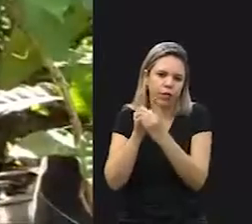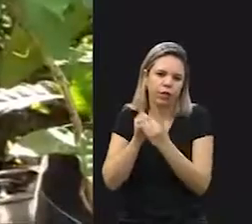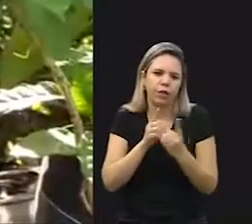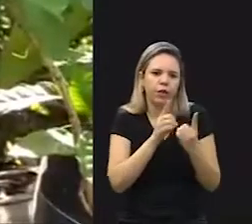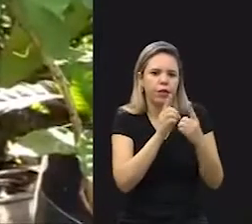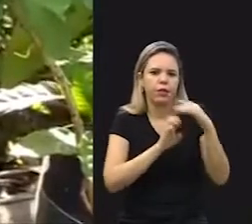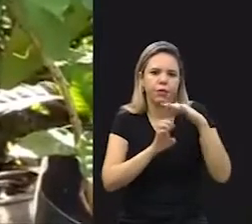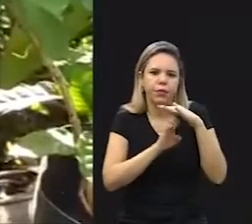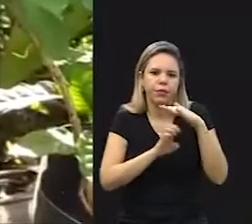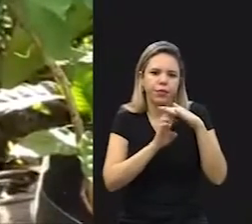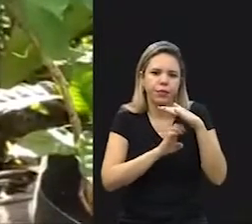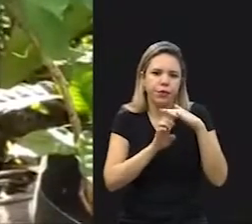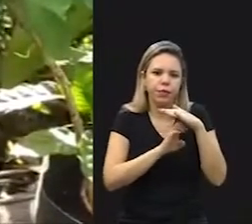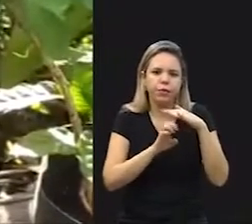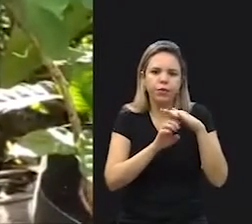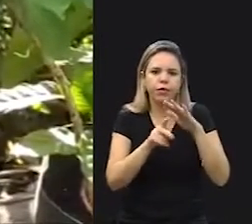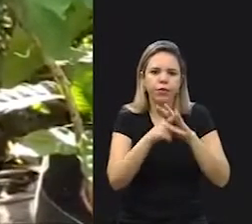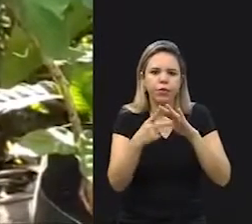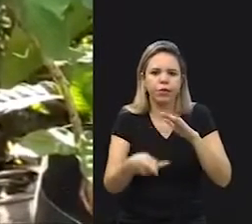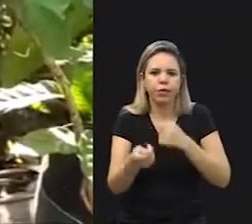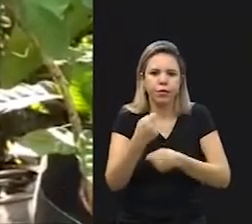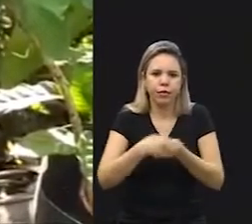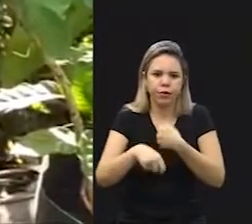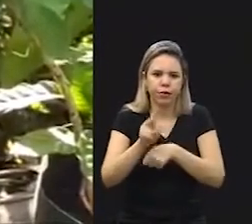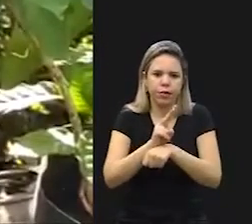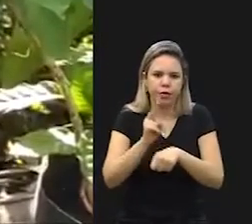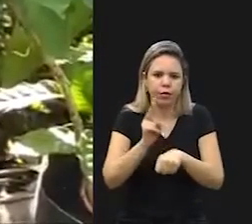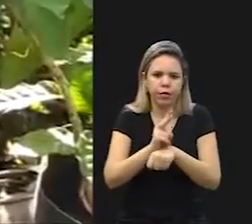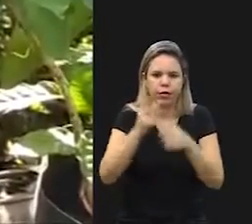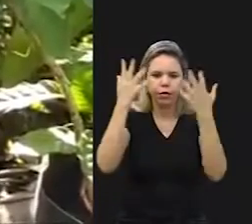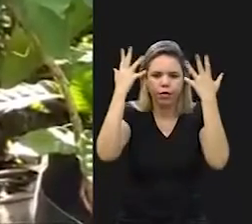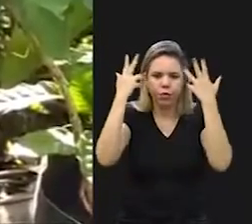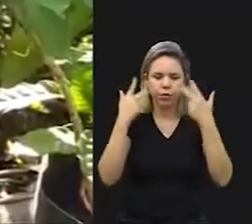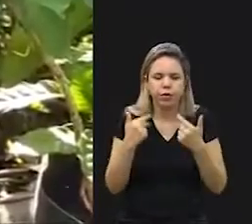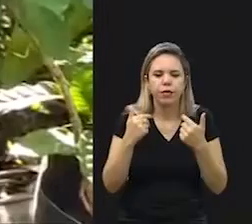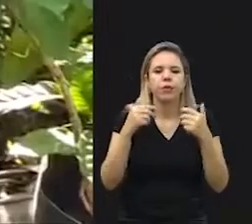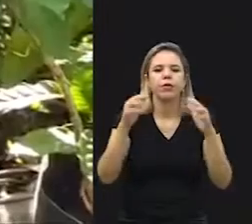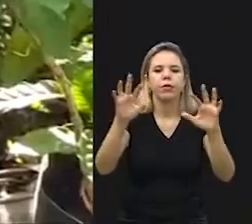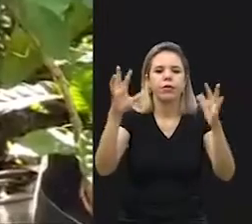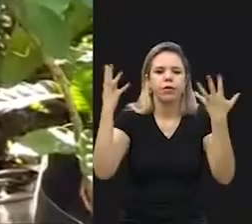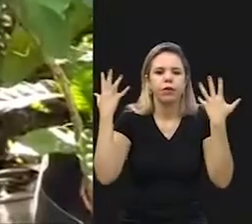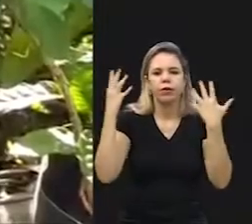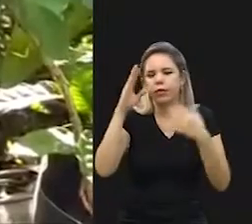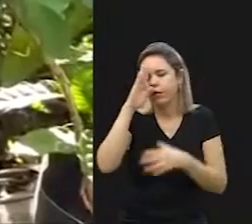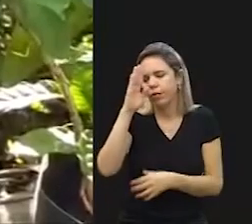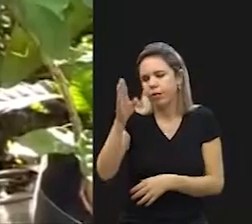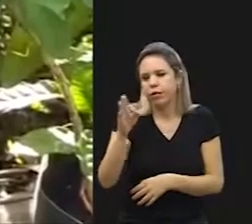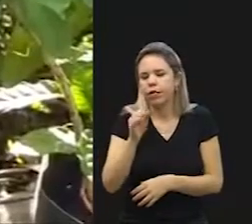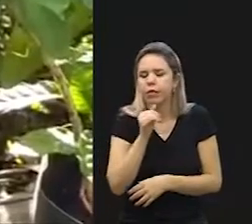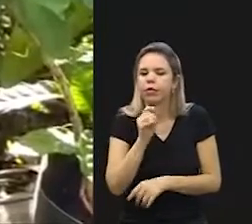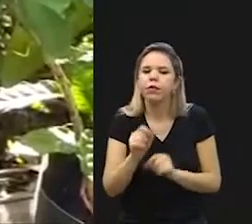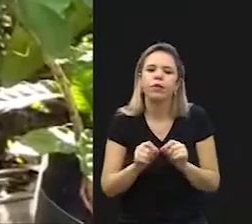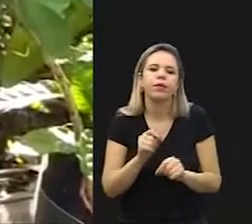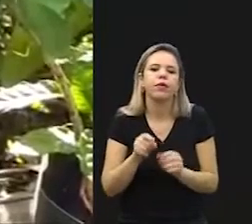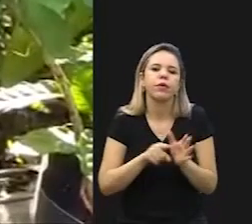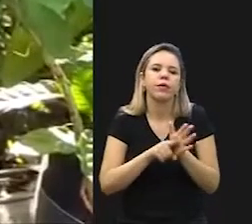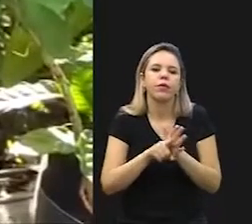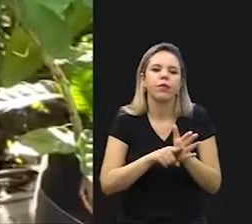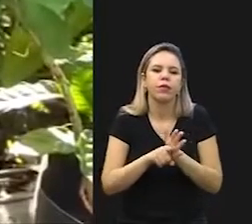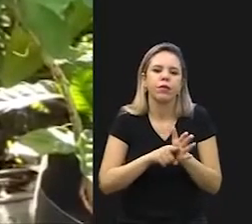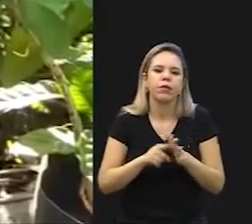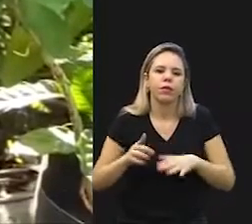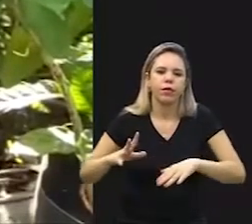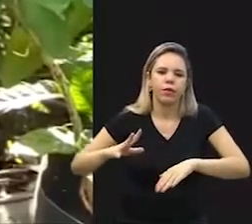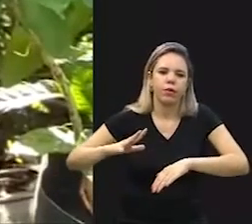serviço para empresas especializadas no manejo e conservação de fauna, tá? Então, principalmente com estudos de